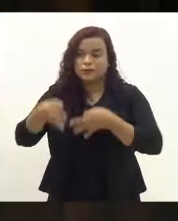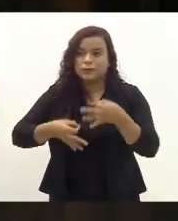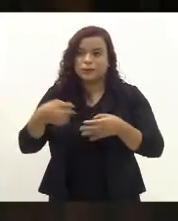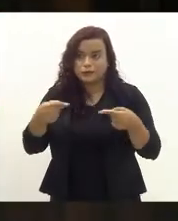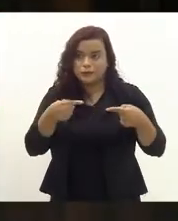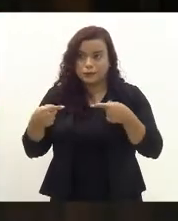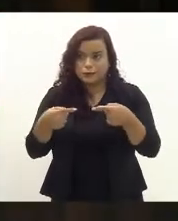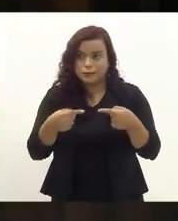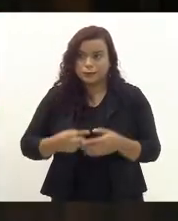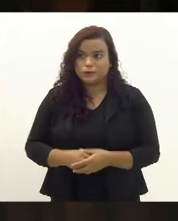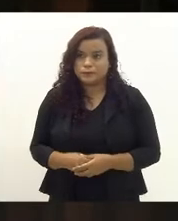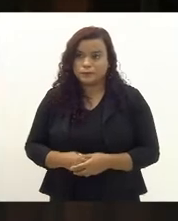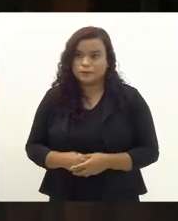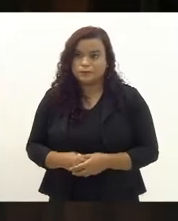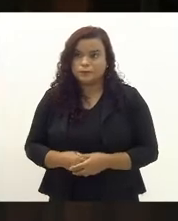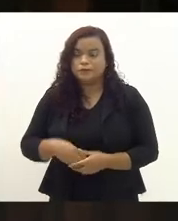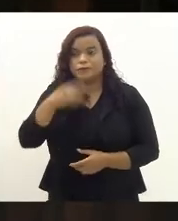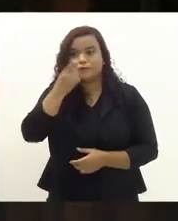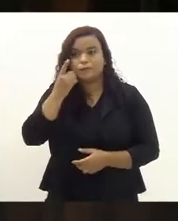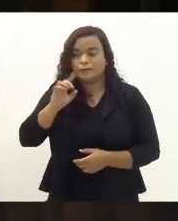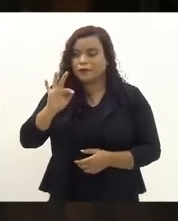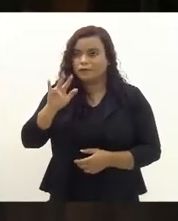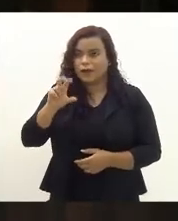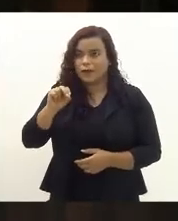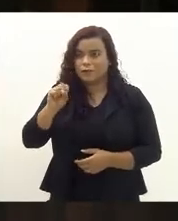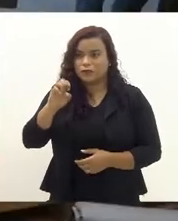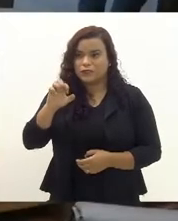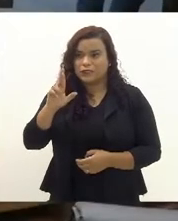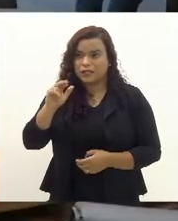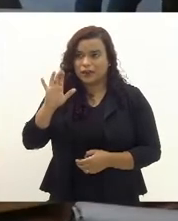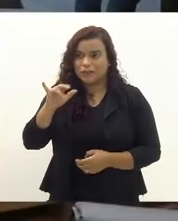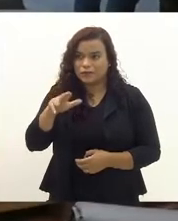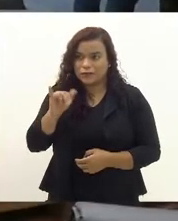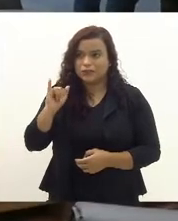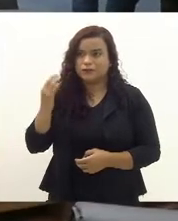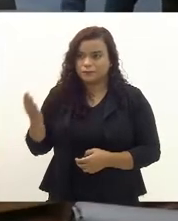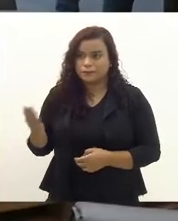discussão a discutir Deputado Flávio serafini